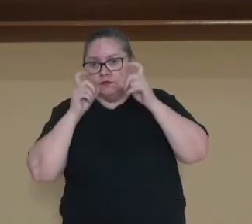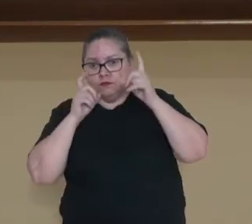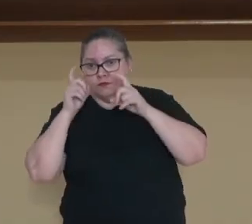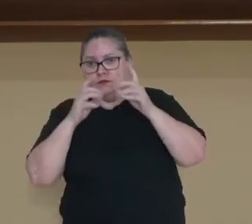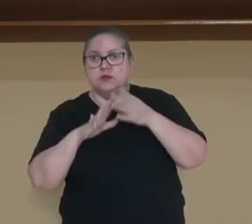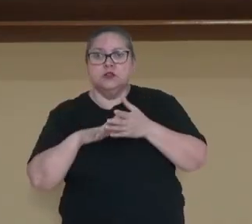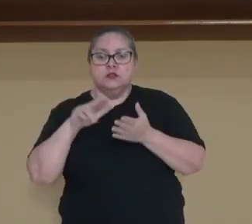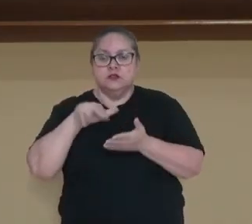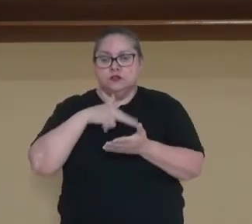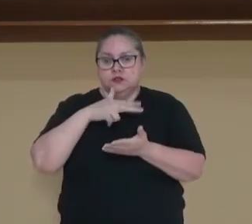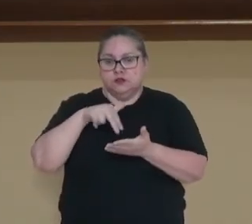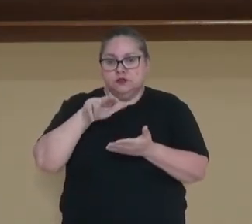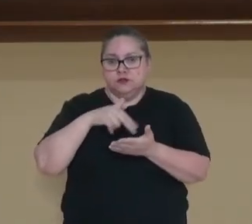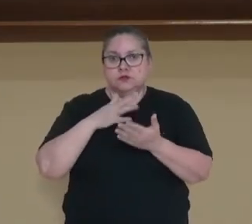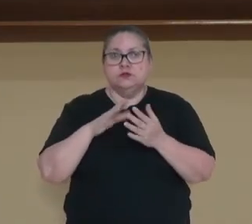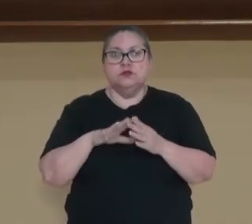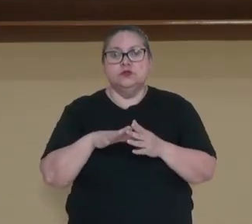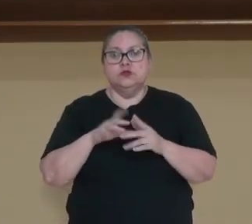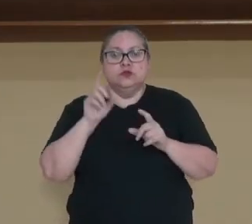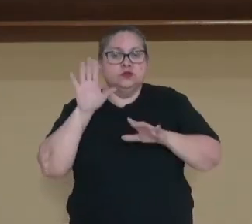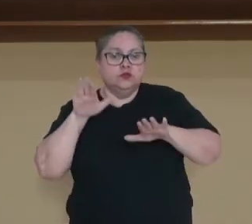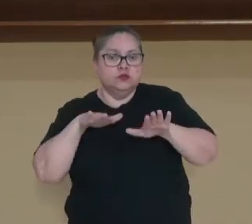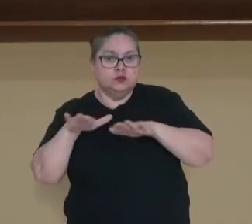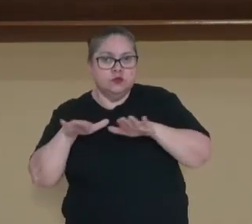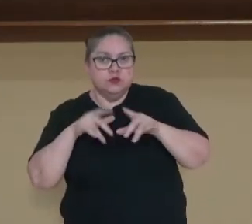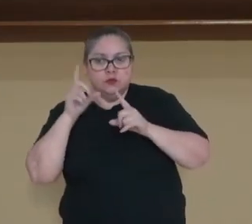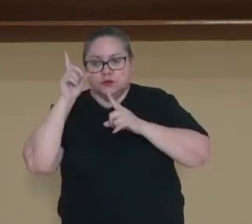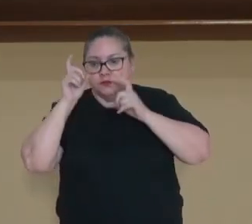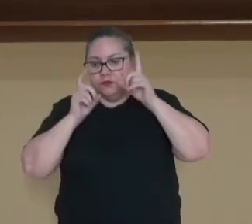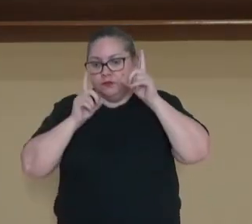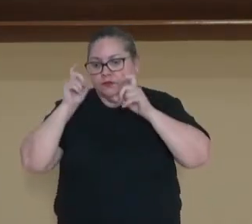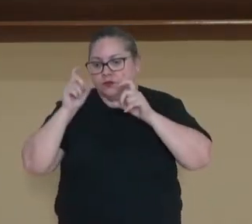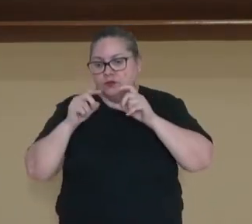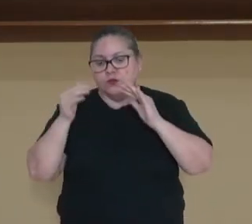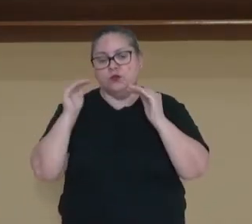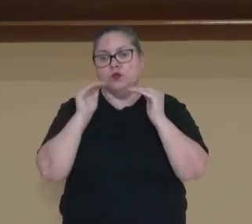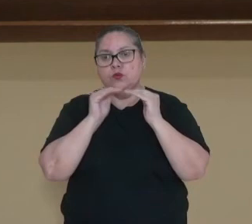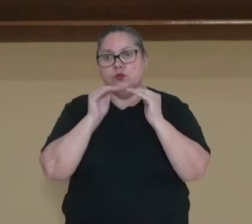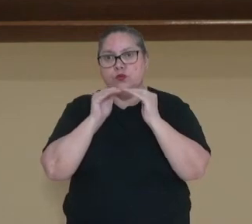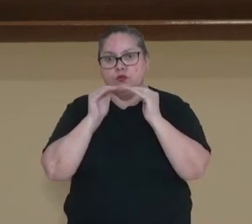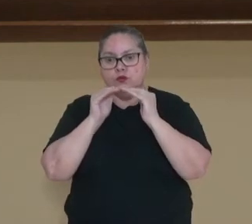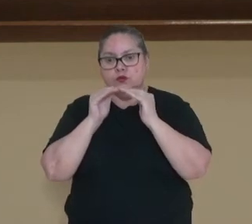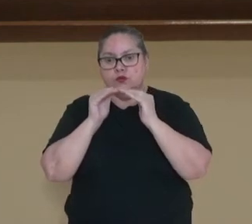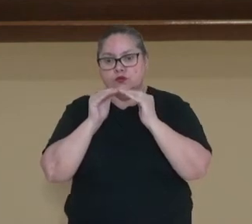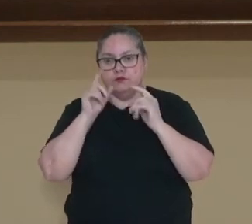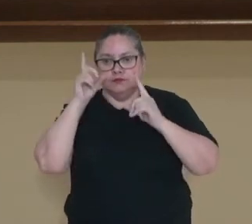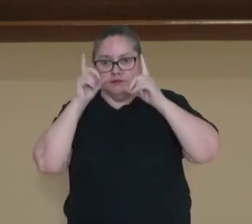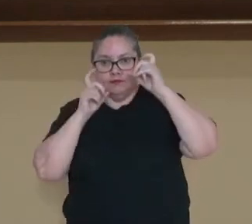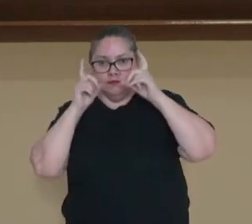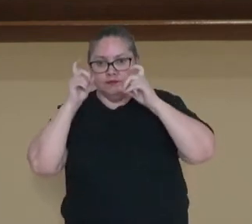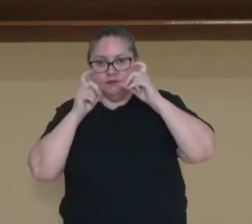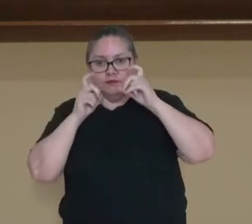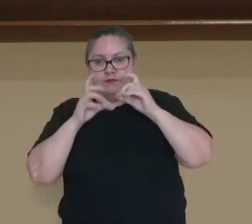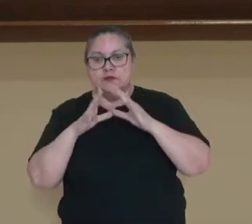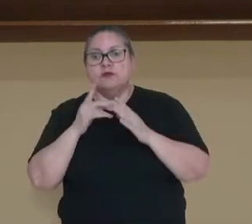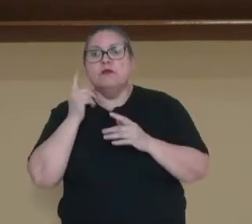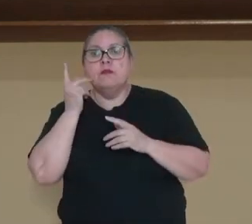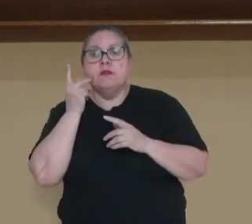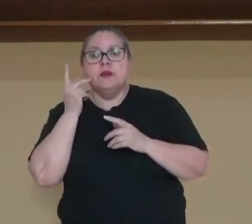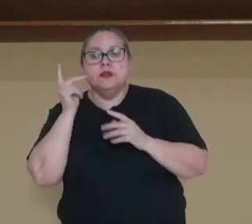momento da dança, tá? Então os movimentos combinam com a expressão facial